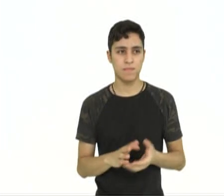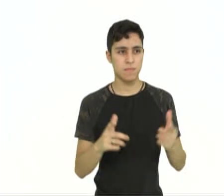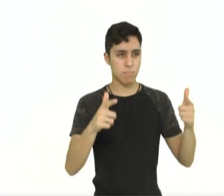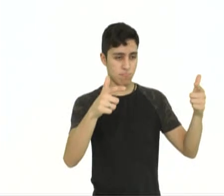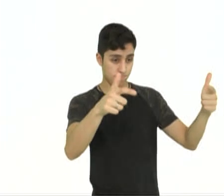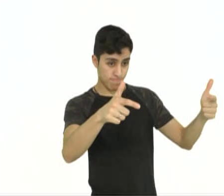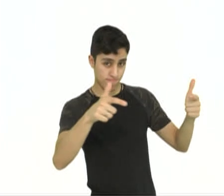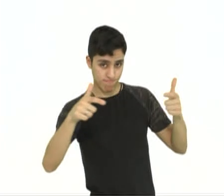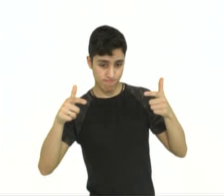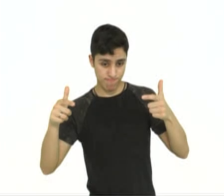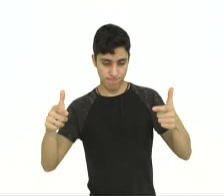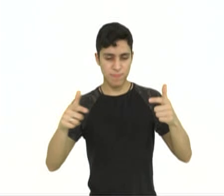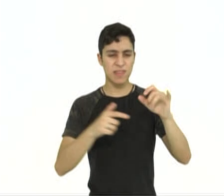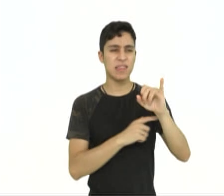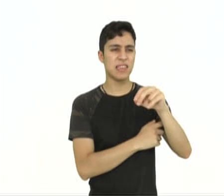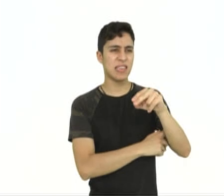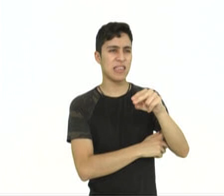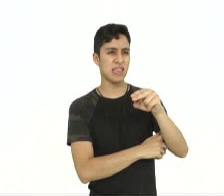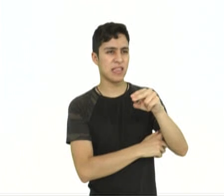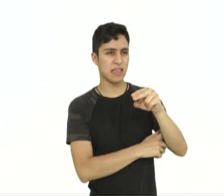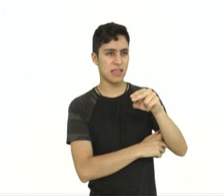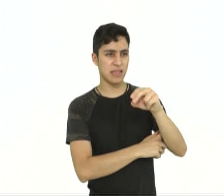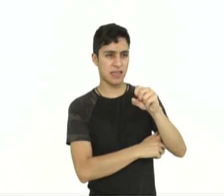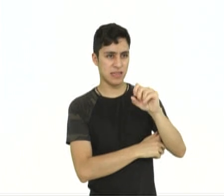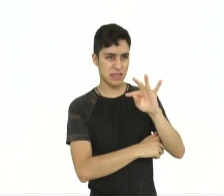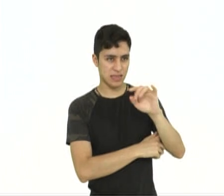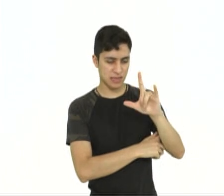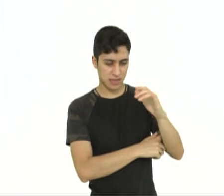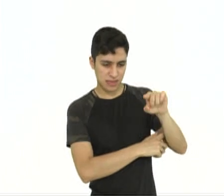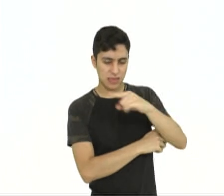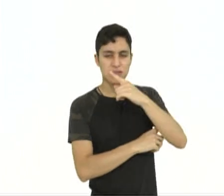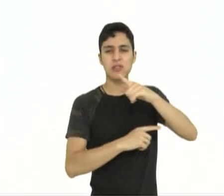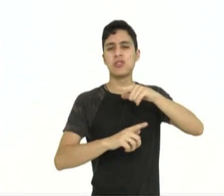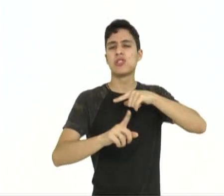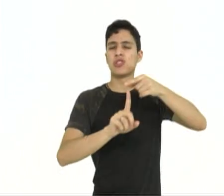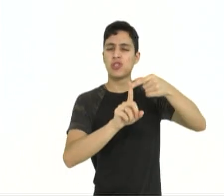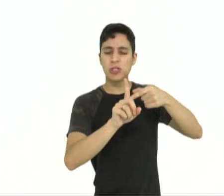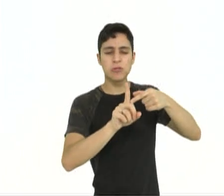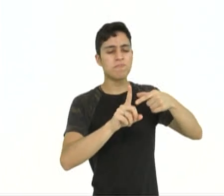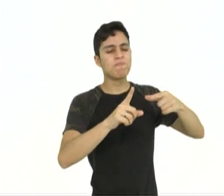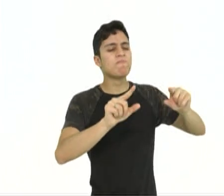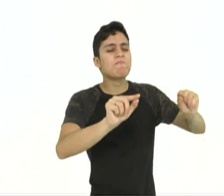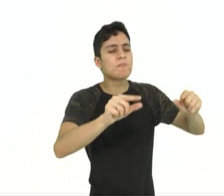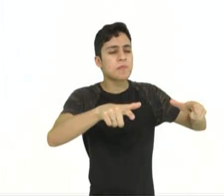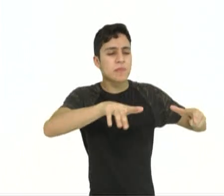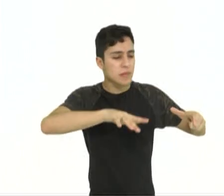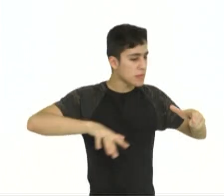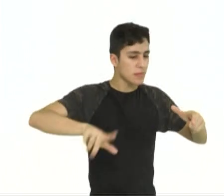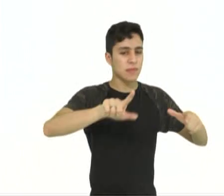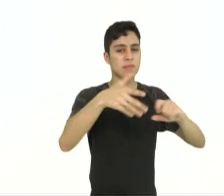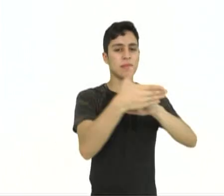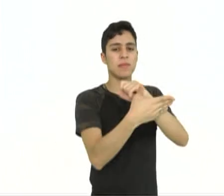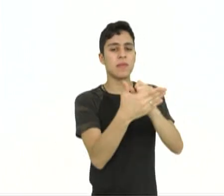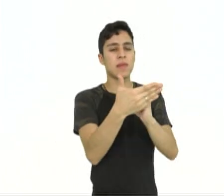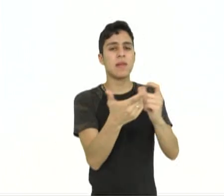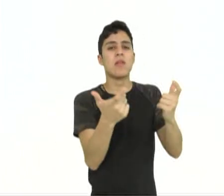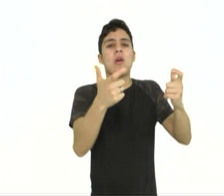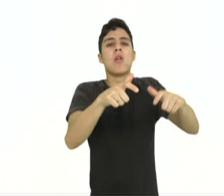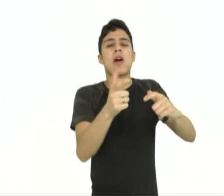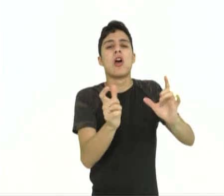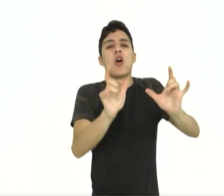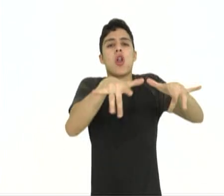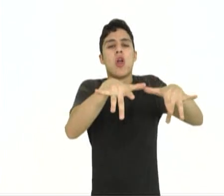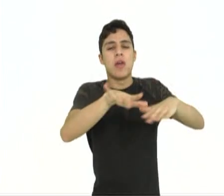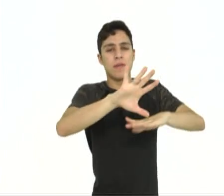Instalação. Na arte chamamos de instalação um tipo de obra que utiliza o espaço como suporte fundamental. A